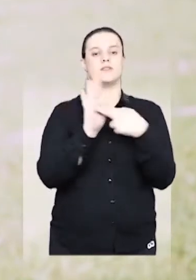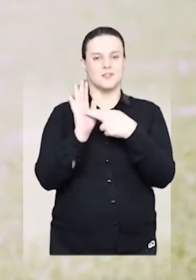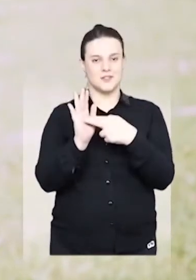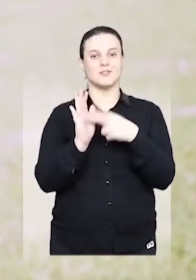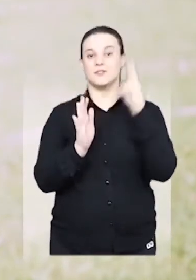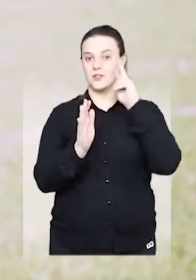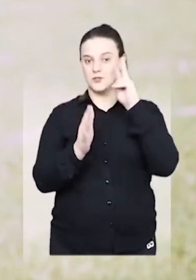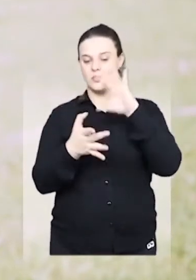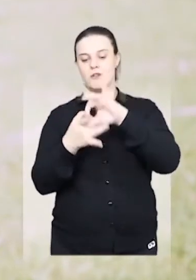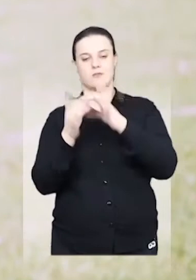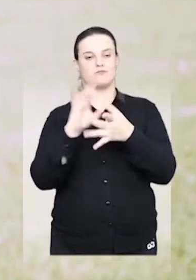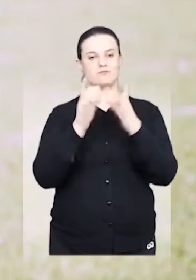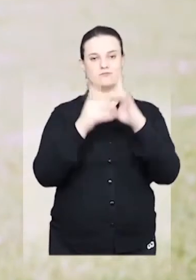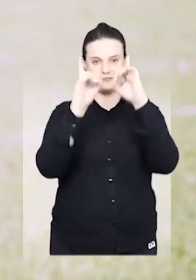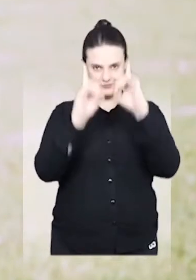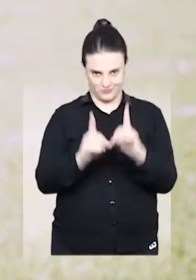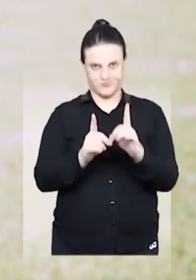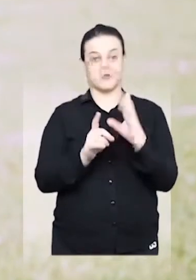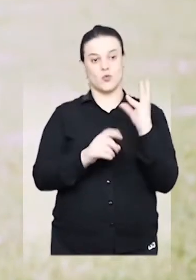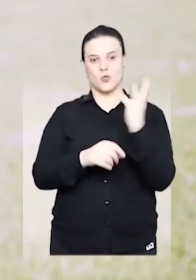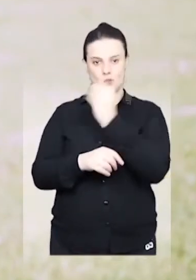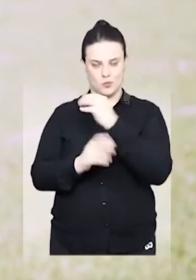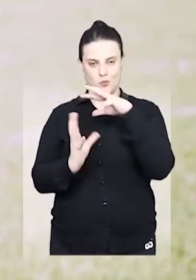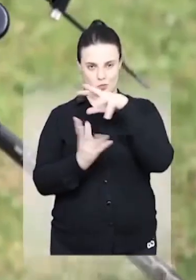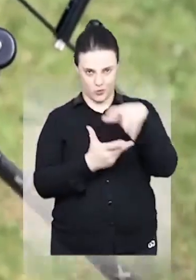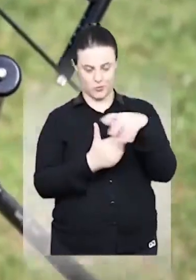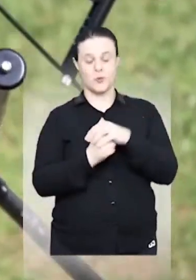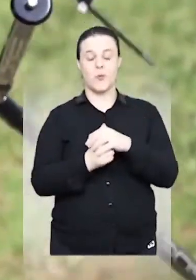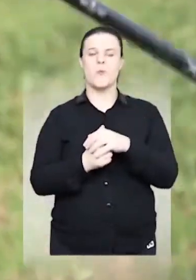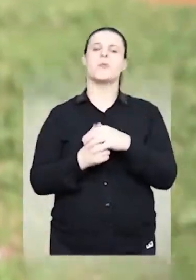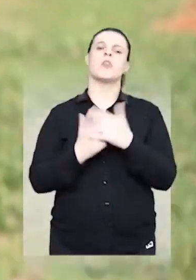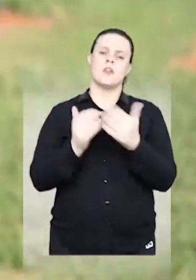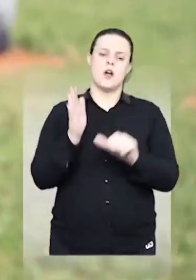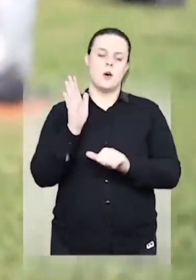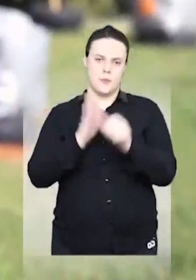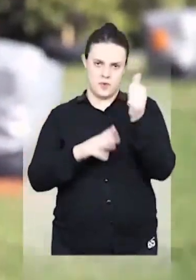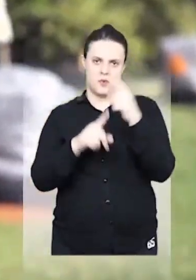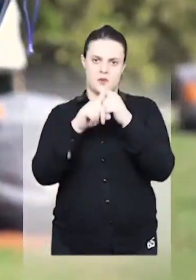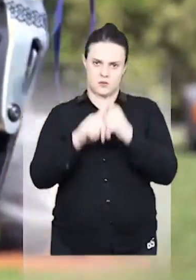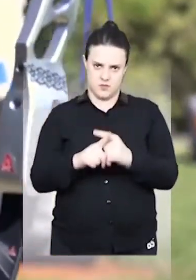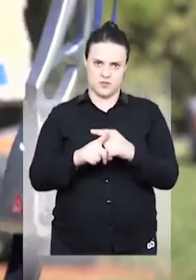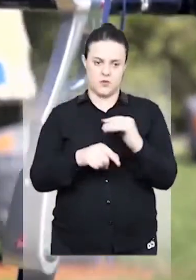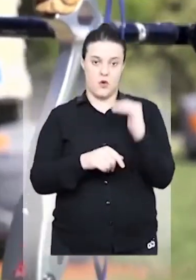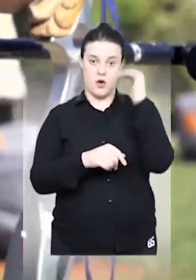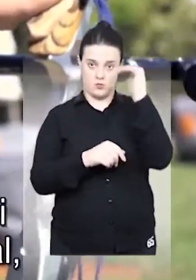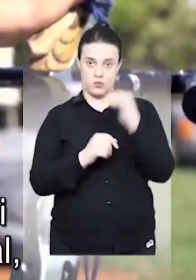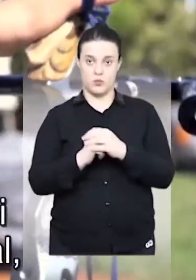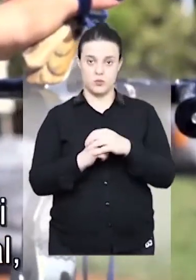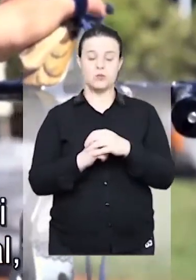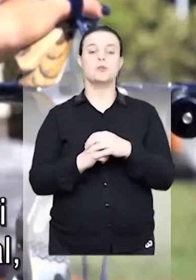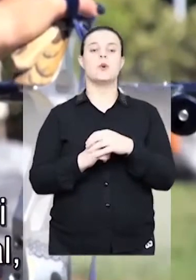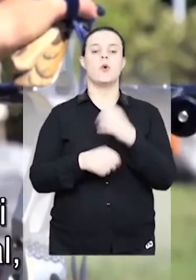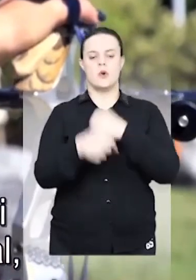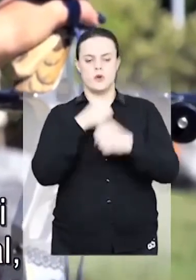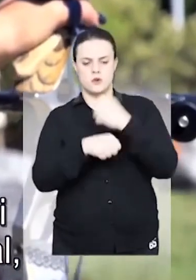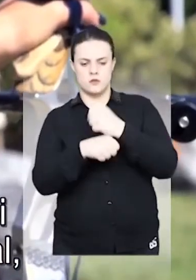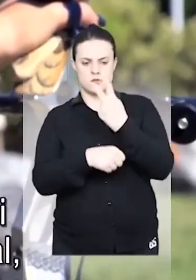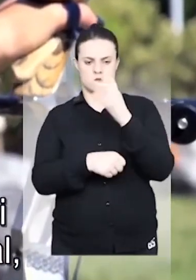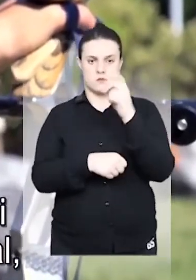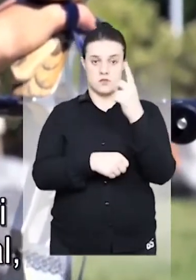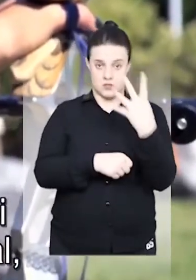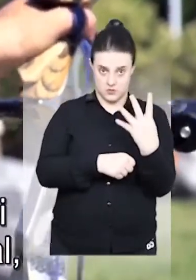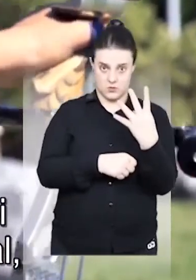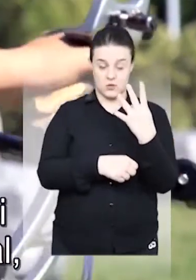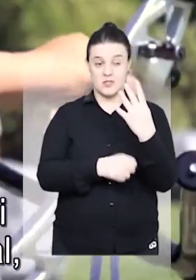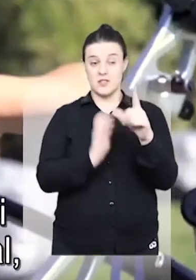na história das Paralimpíadas do mundo. Apesar da primeira competição adulto ter sido em